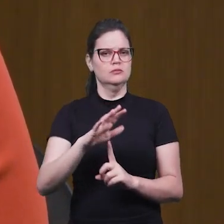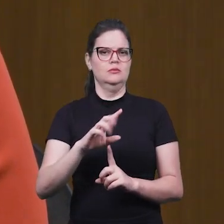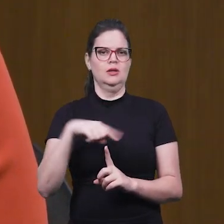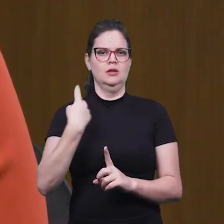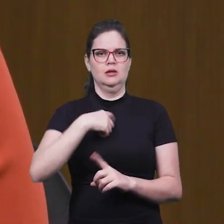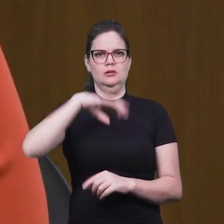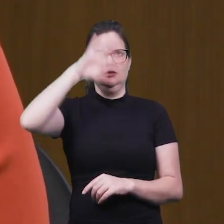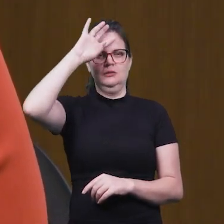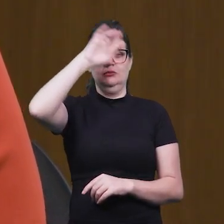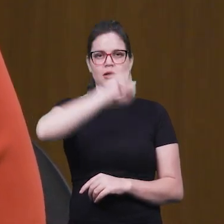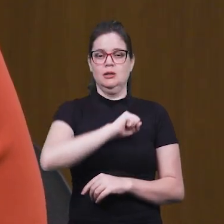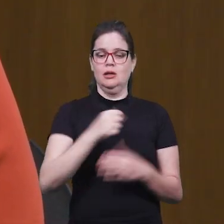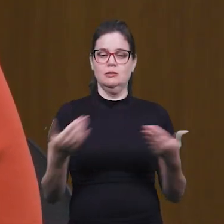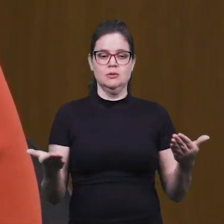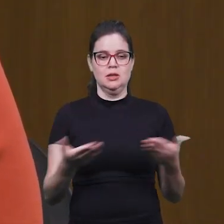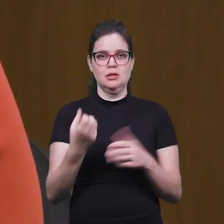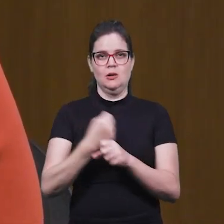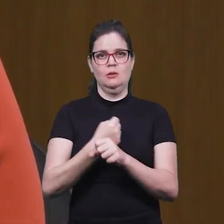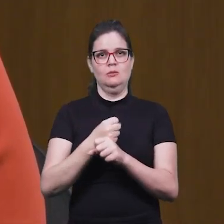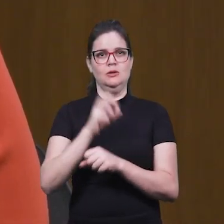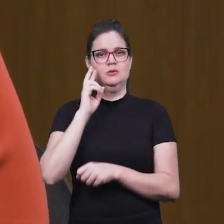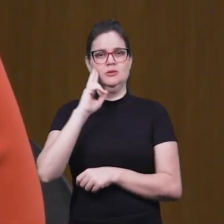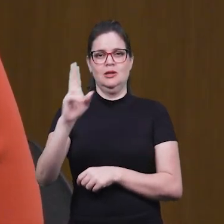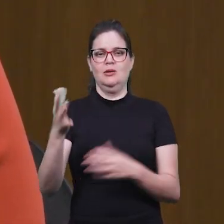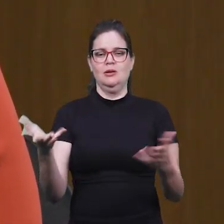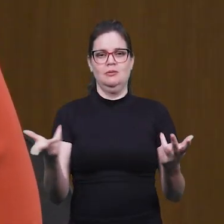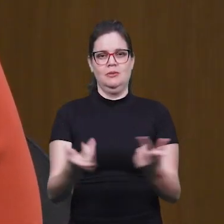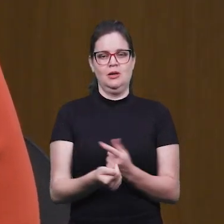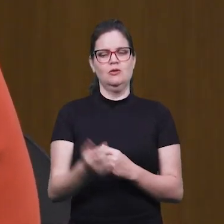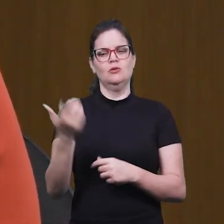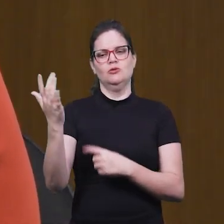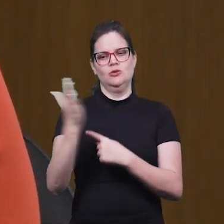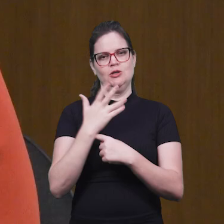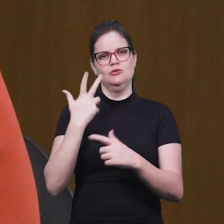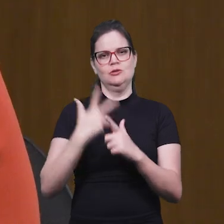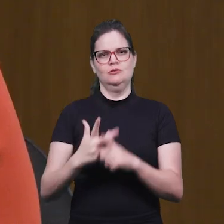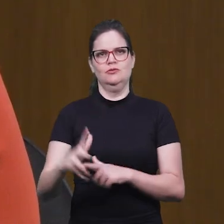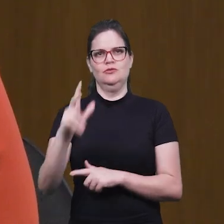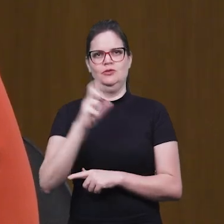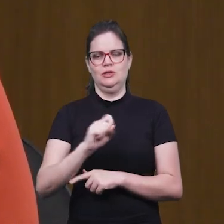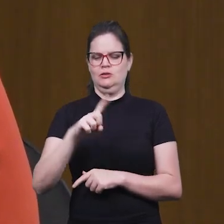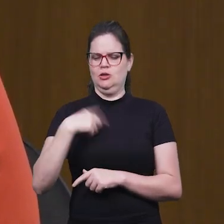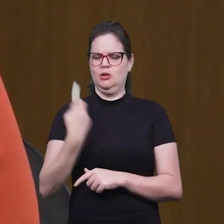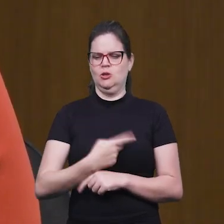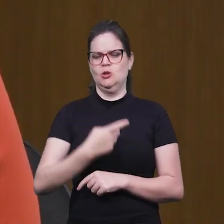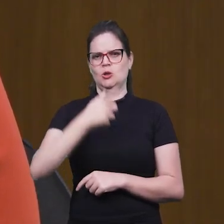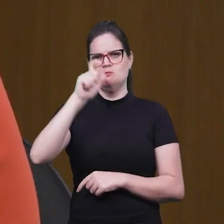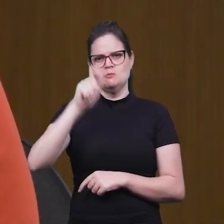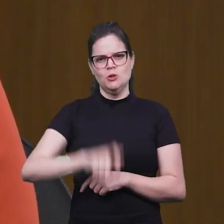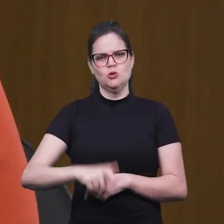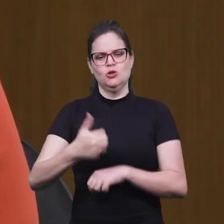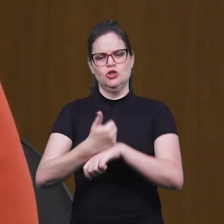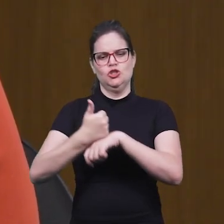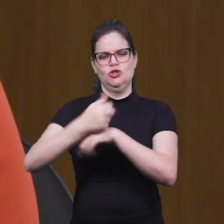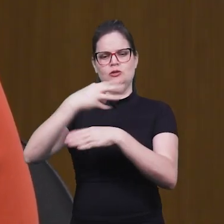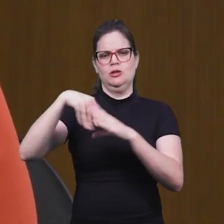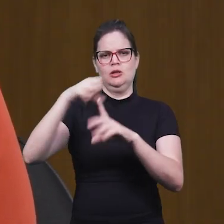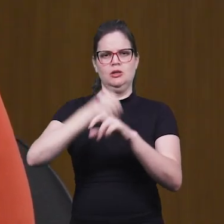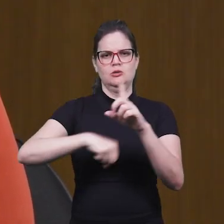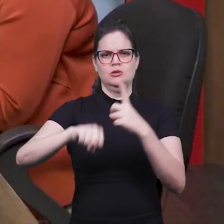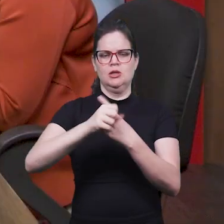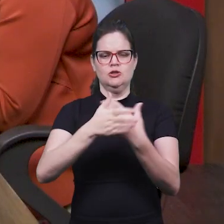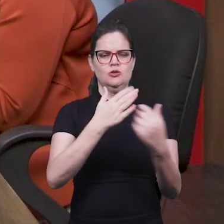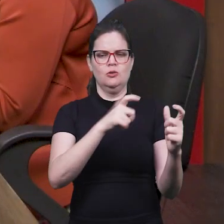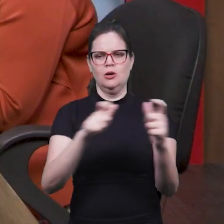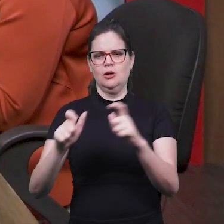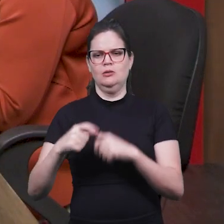obra maravilhosa, nos faz vencer, nos faz ser homens dignos na sociedade, na igreja, onde quer que estivermos. Glória